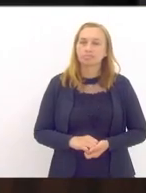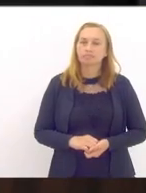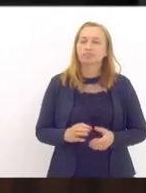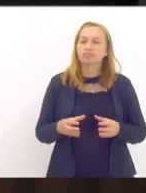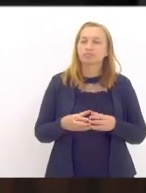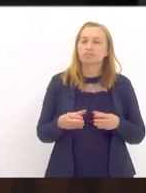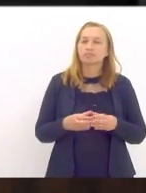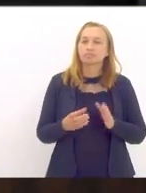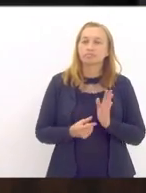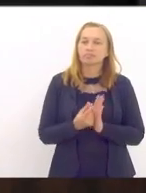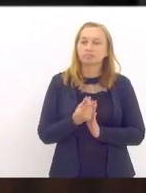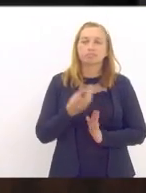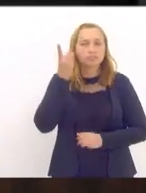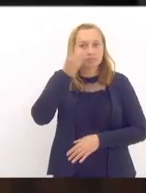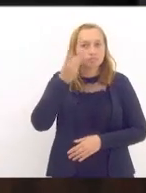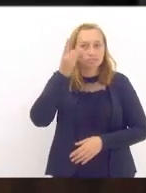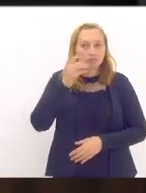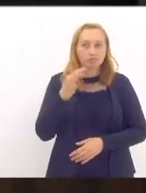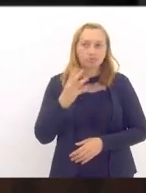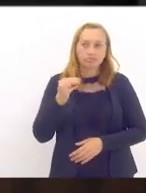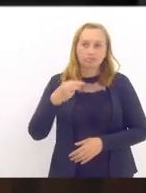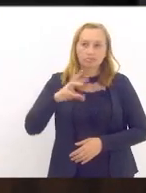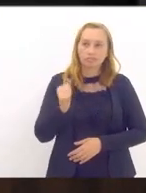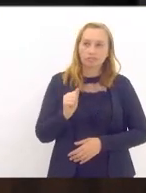pela comissão de orçamento deputado